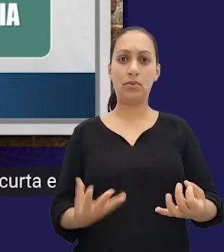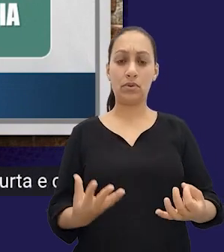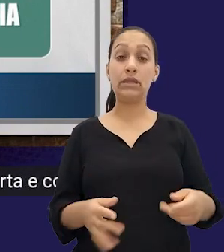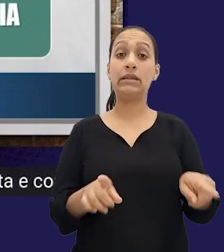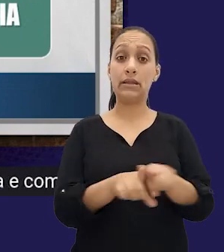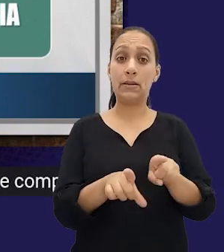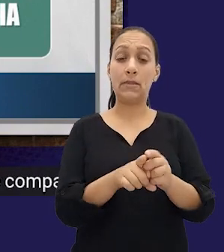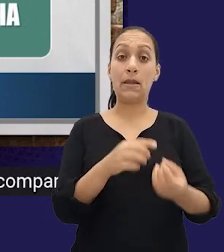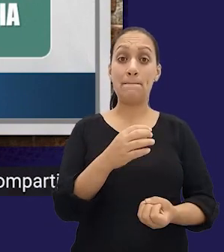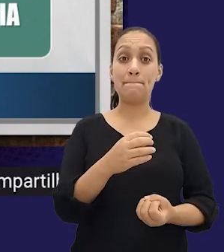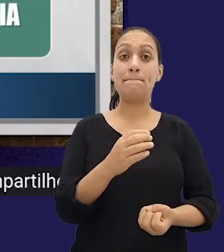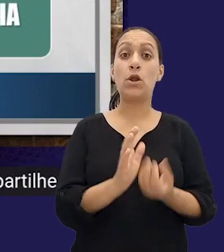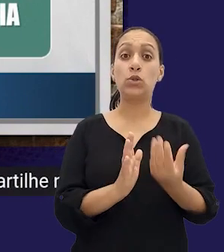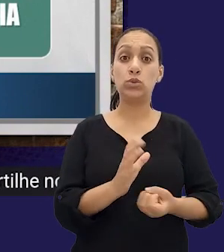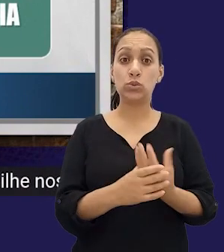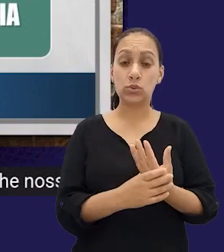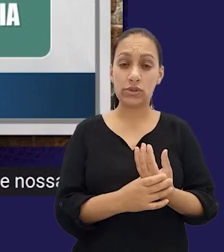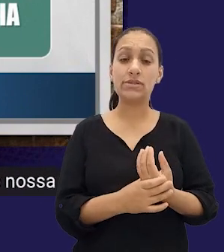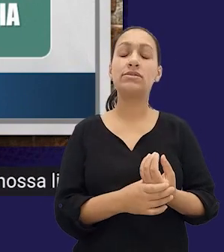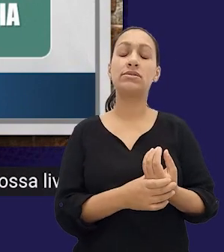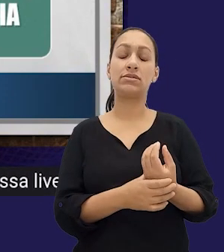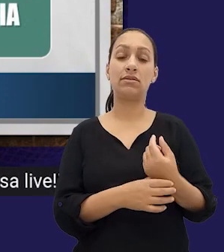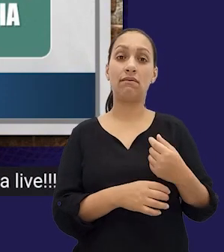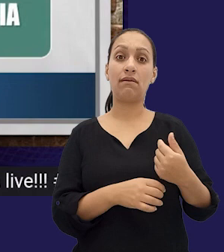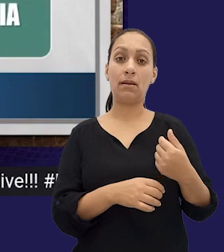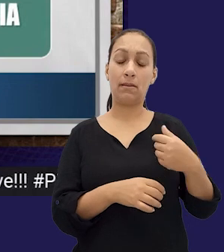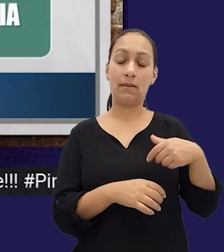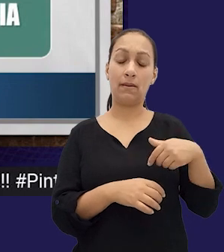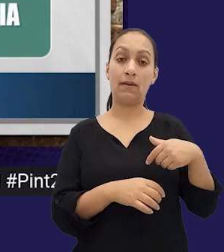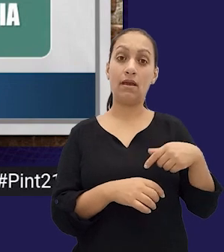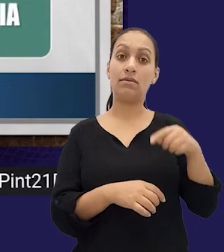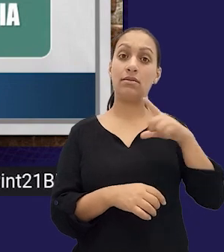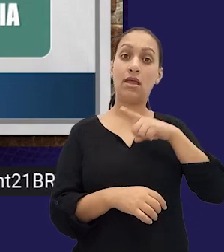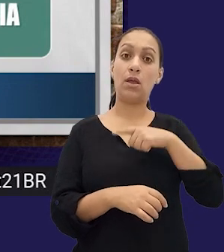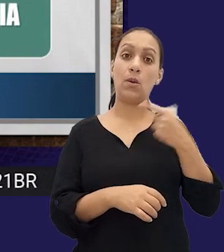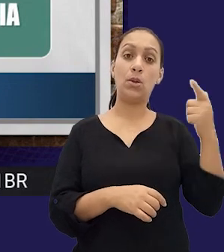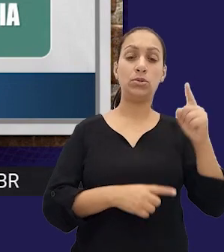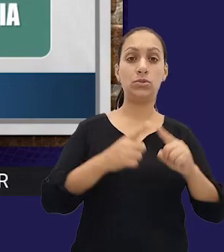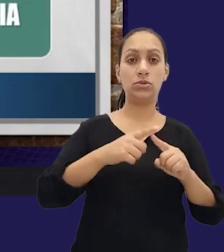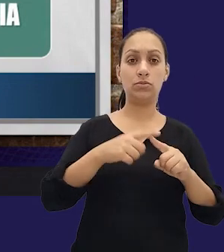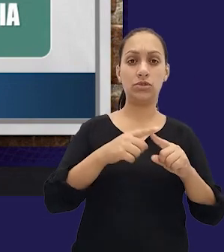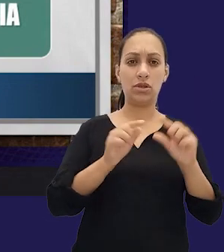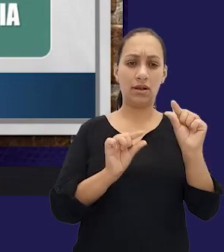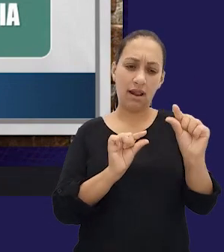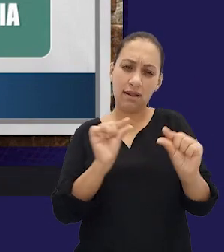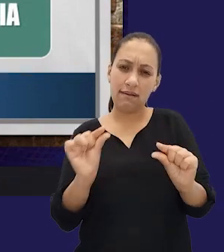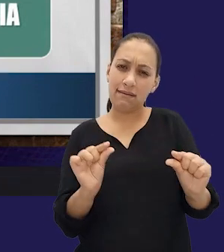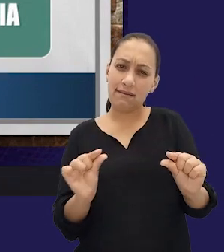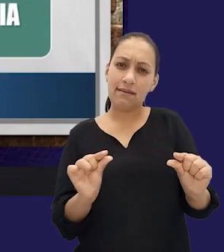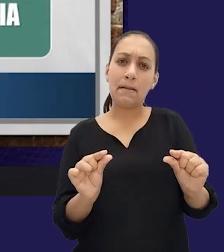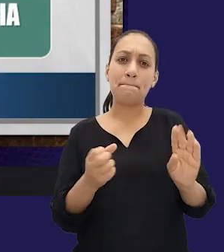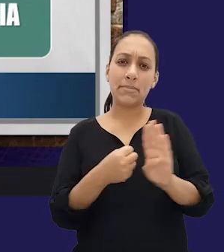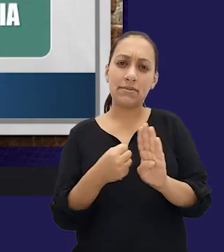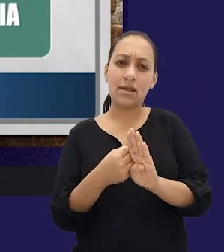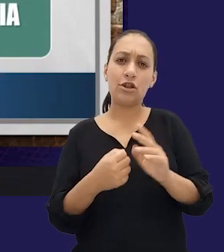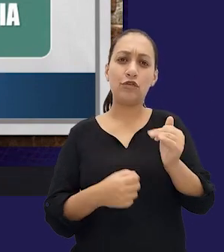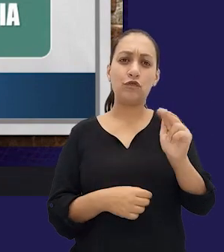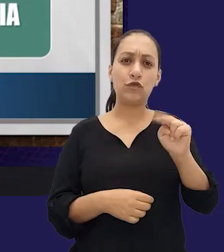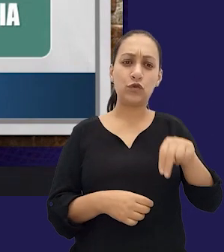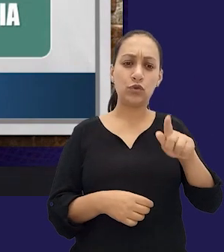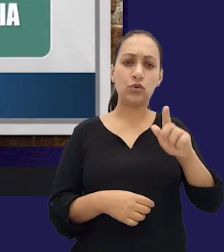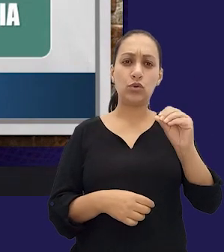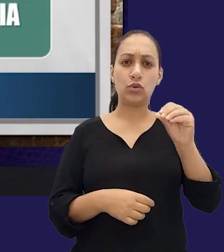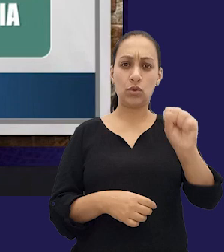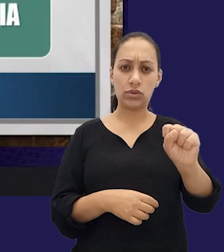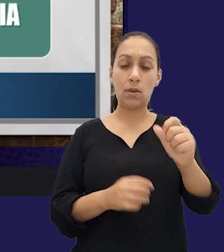antimicrobianos, nós temos também outros micro-organismos, outras bactérias e outros fungos que são apresentadores